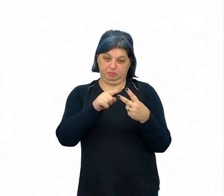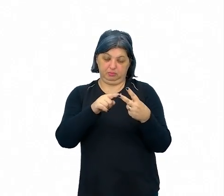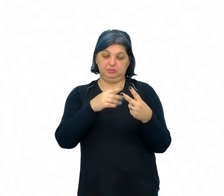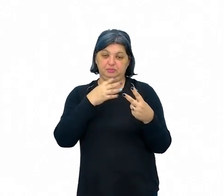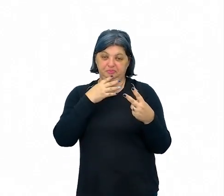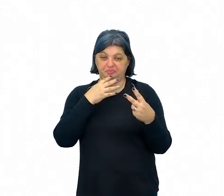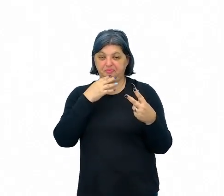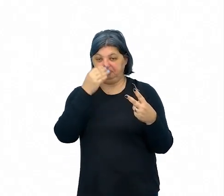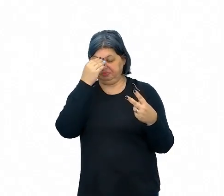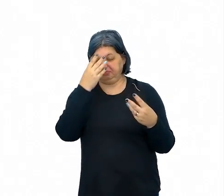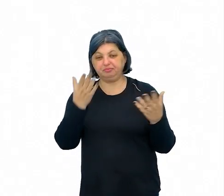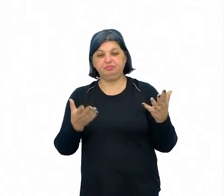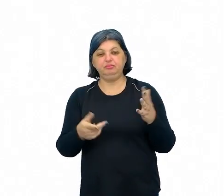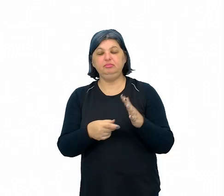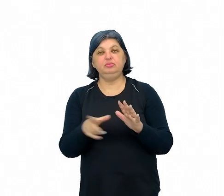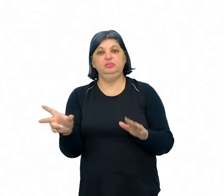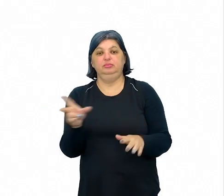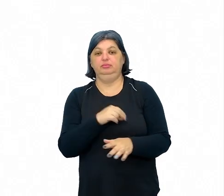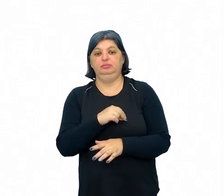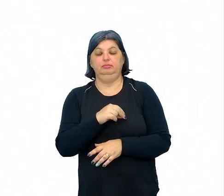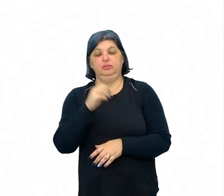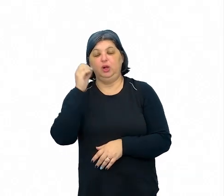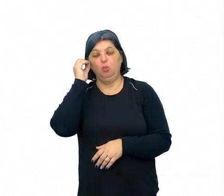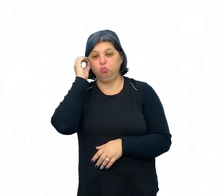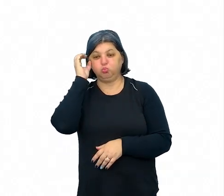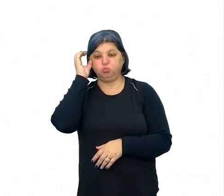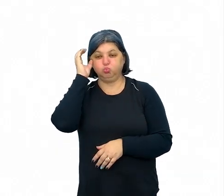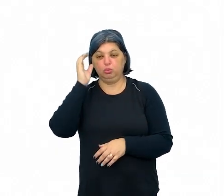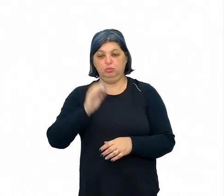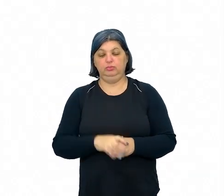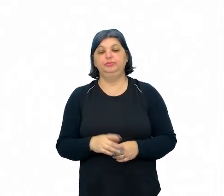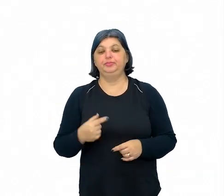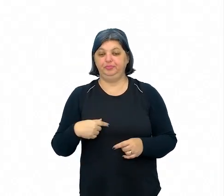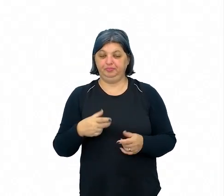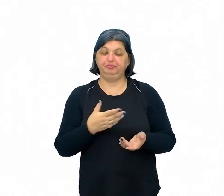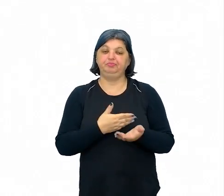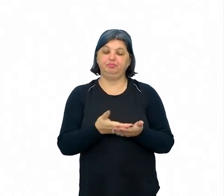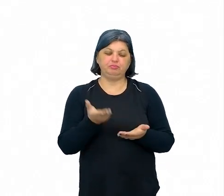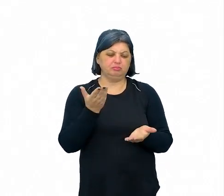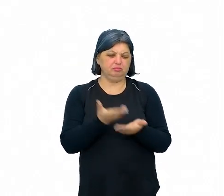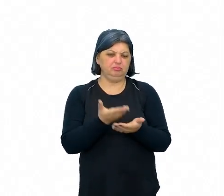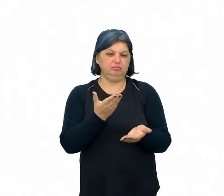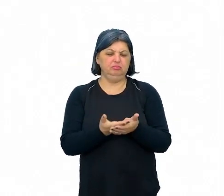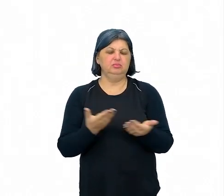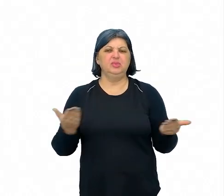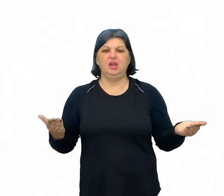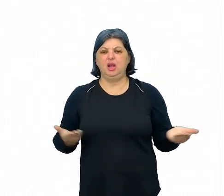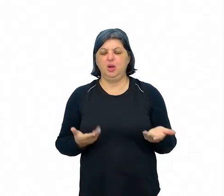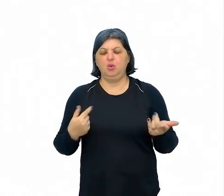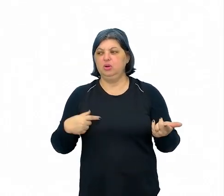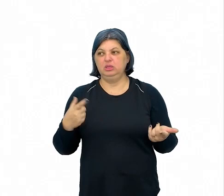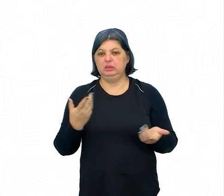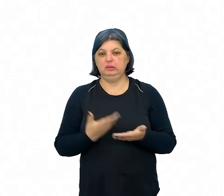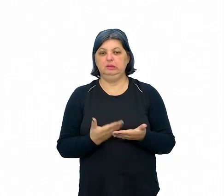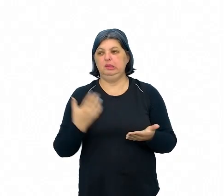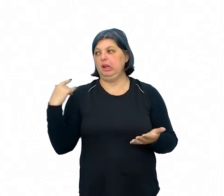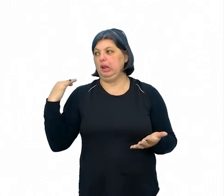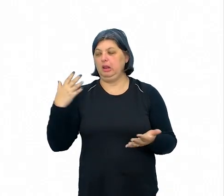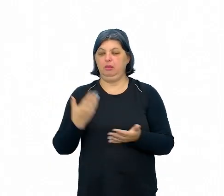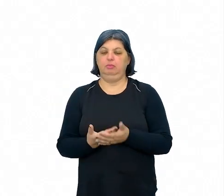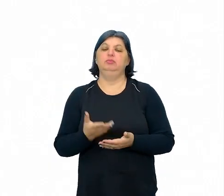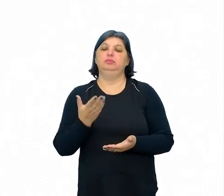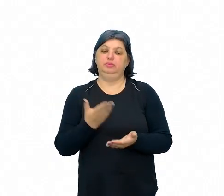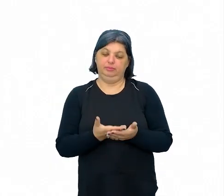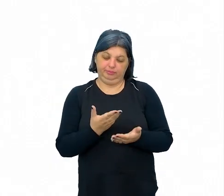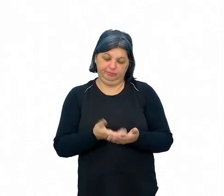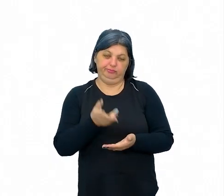vocês vão falar, nossa, Rosana, quanto conhecimento! Até quando eu comecei a estudar também, qual que era agora? Qual que eu vou estar estudando agora? Então, hoje a gente estudou